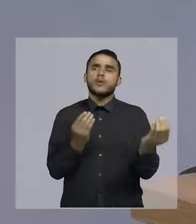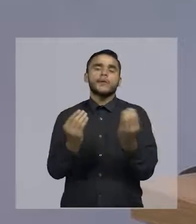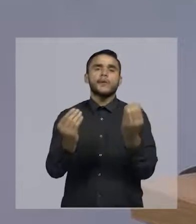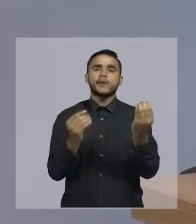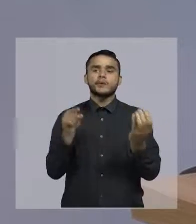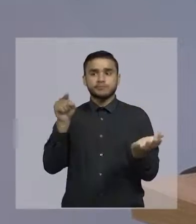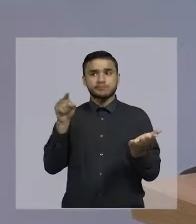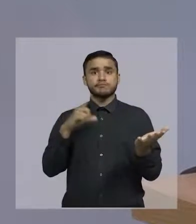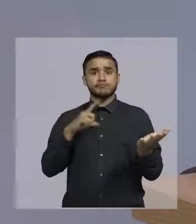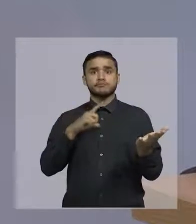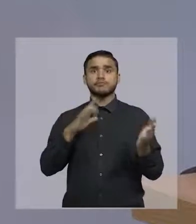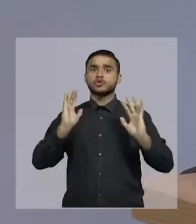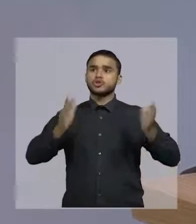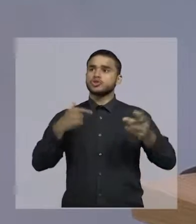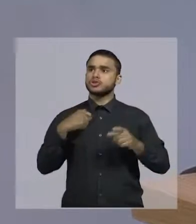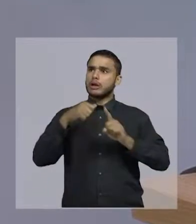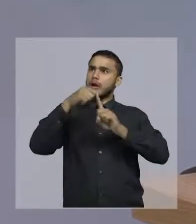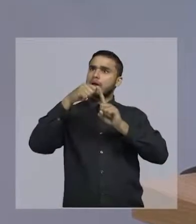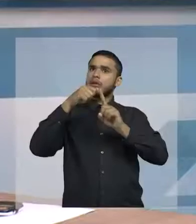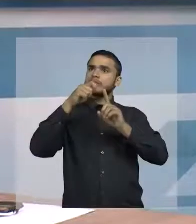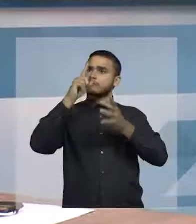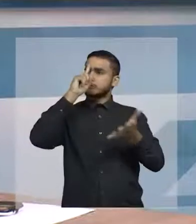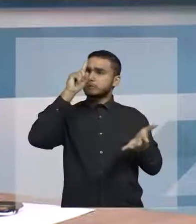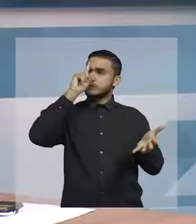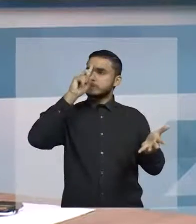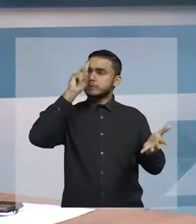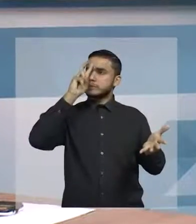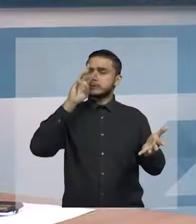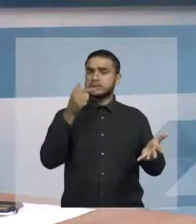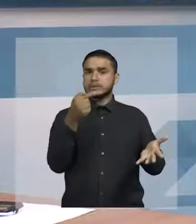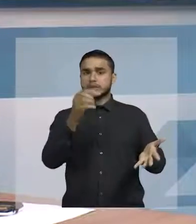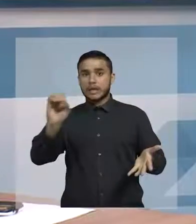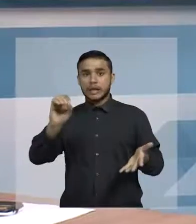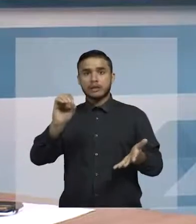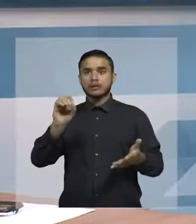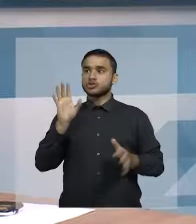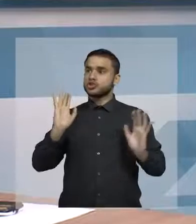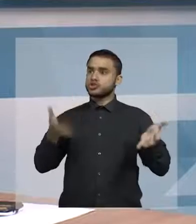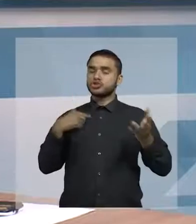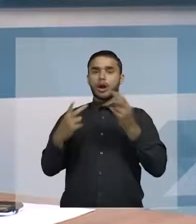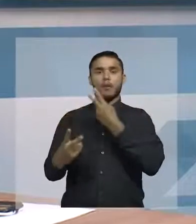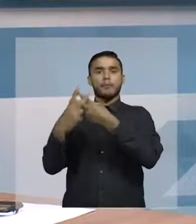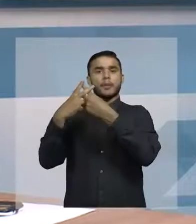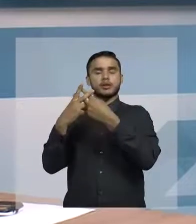Lula, que, não obstante, está há mais de 70 dias cumprindo pena,